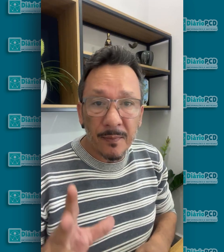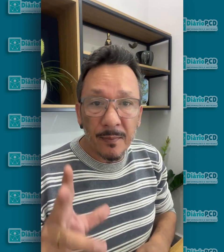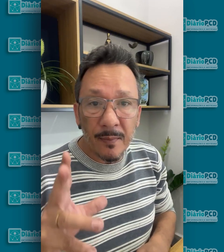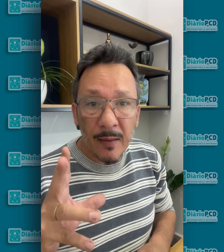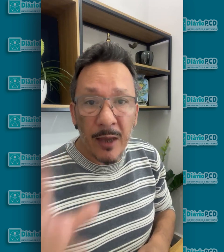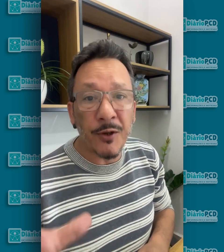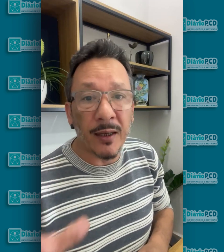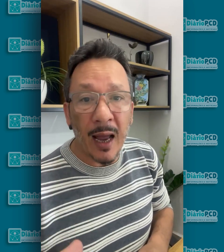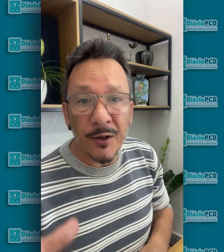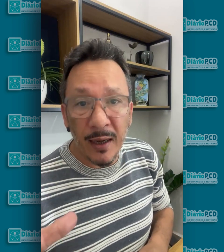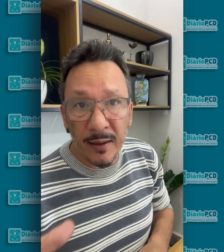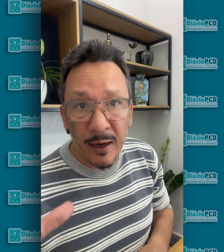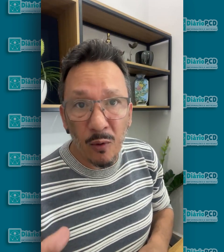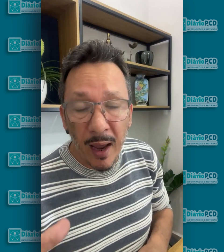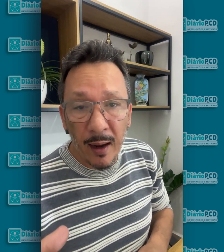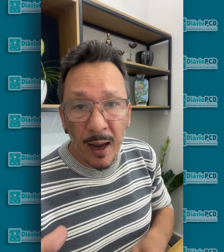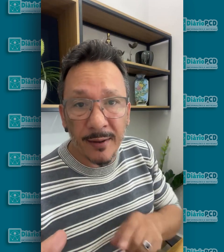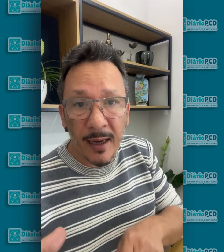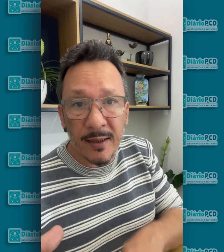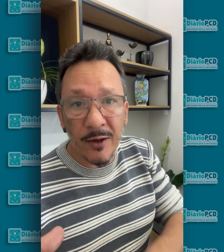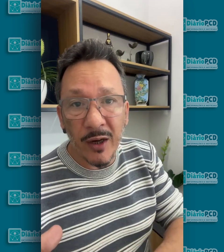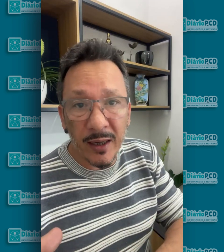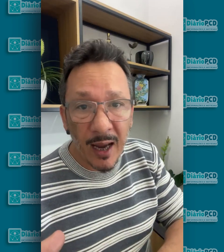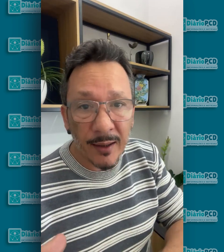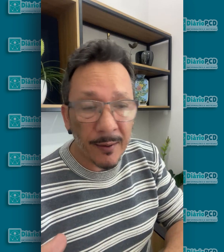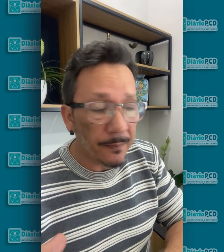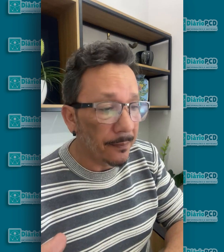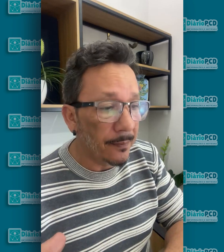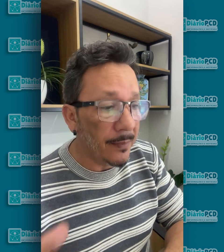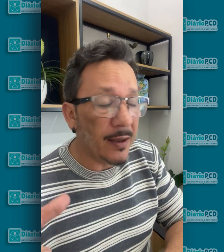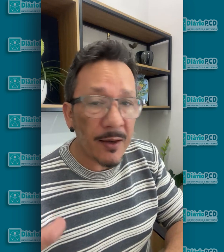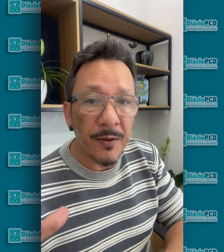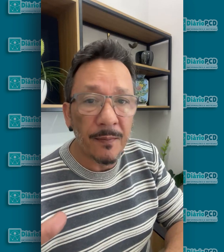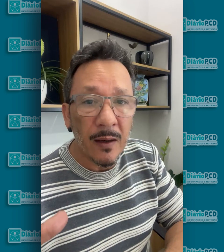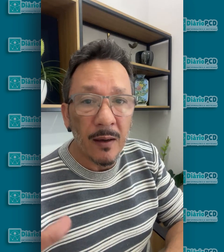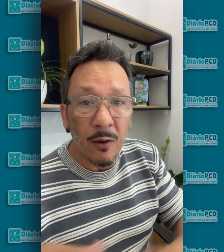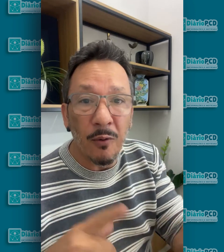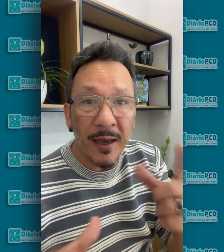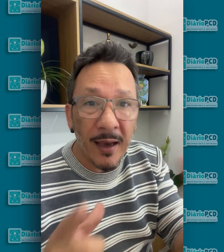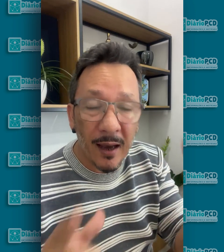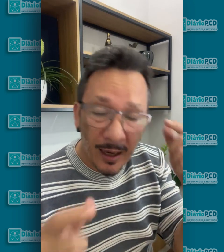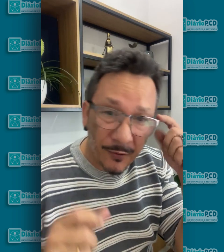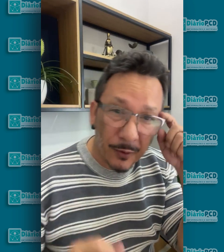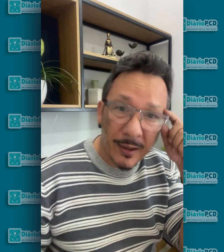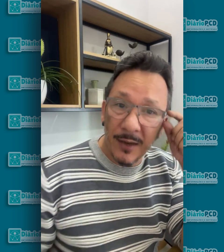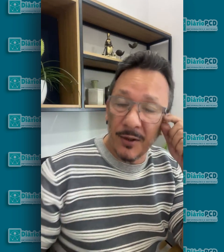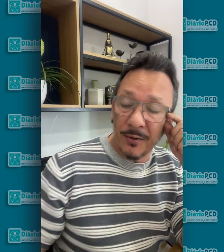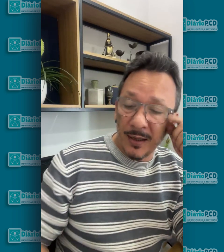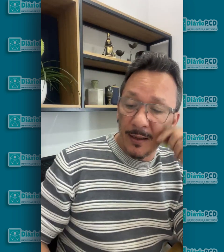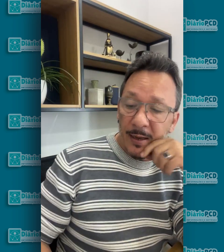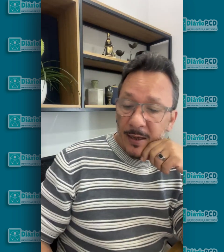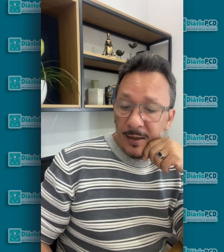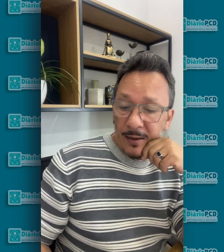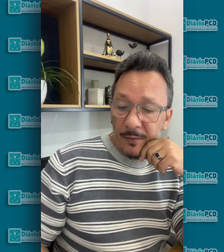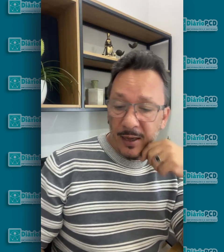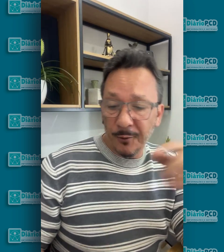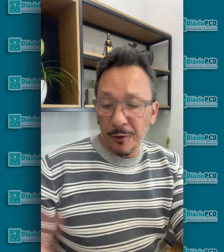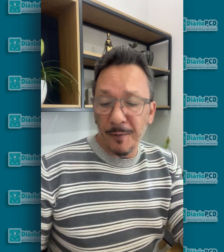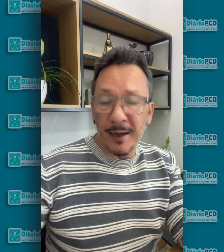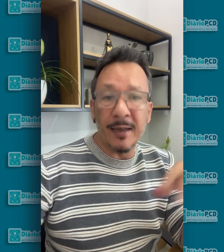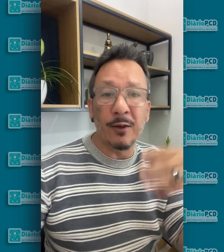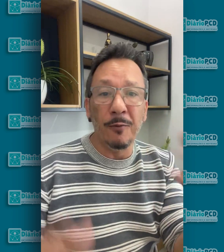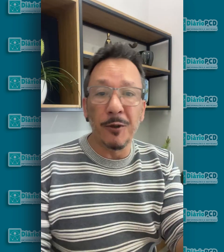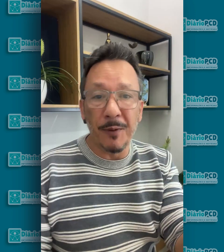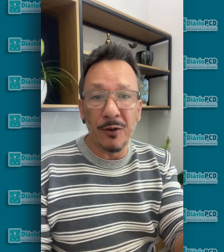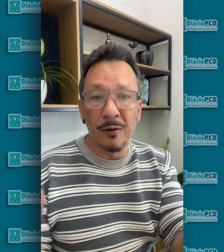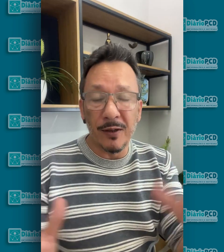mas entidade ainda não é, até que seja criada. Entende? Como é que é a dificuldade disso aí? Porque,